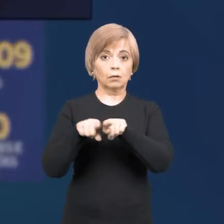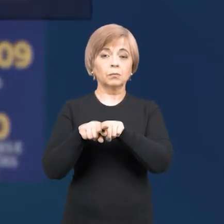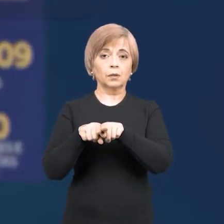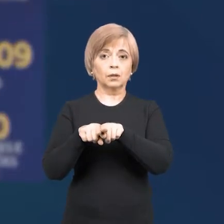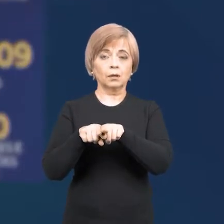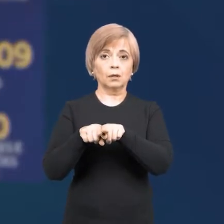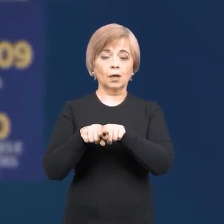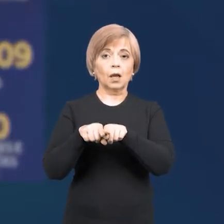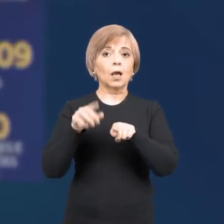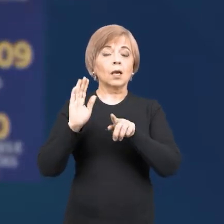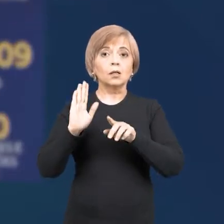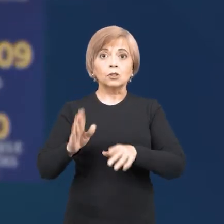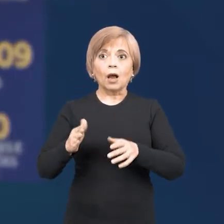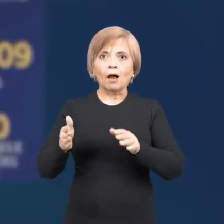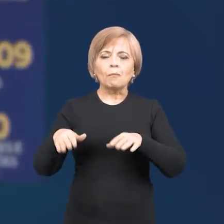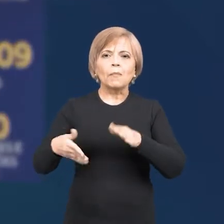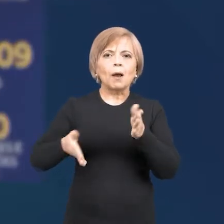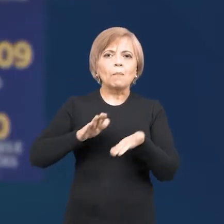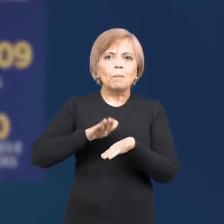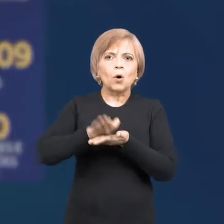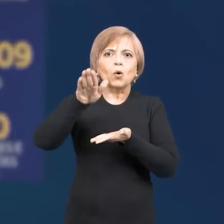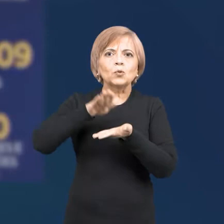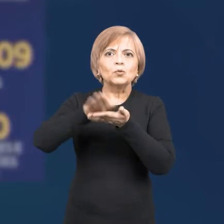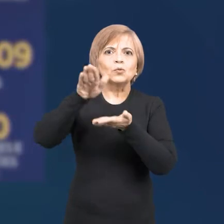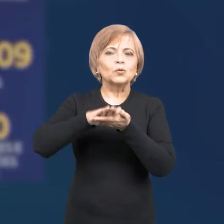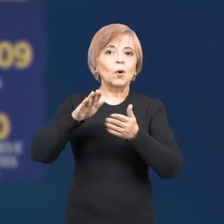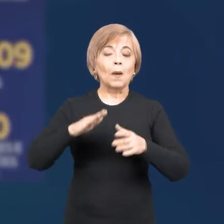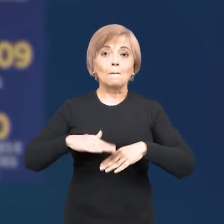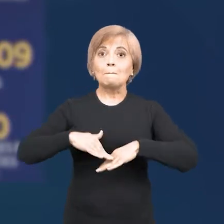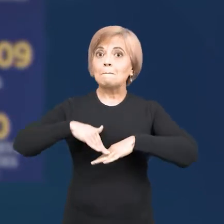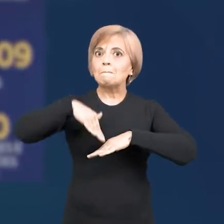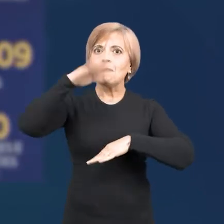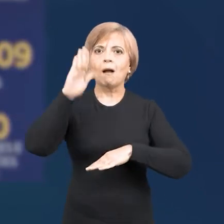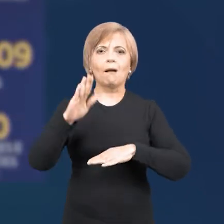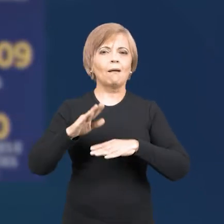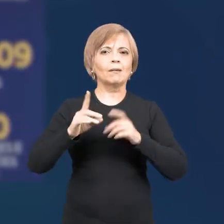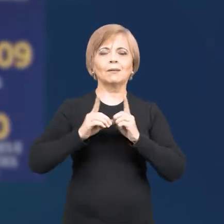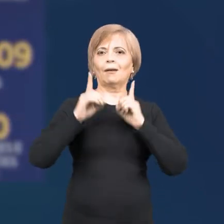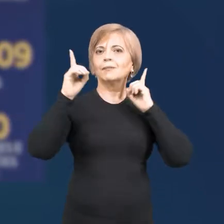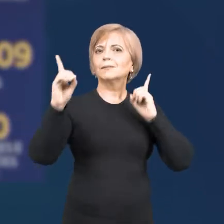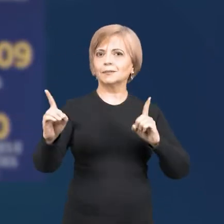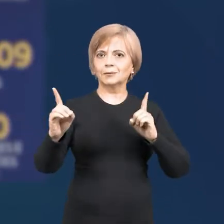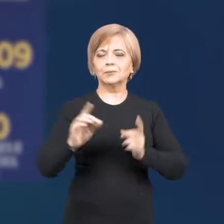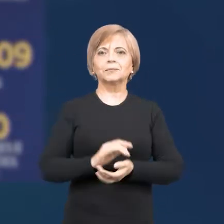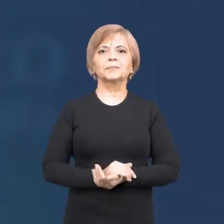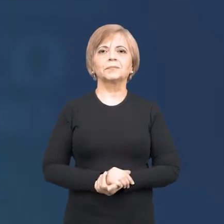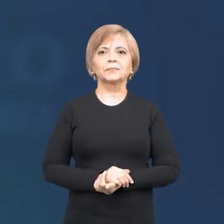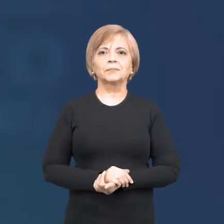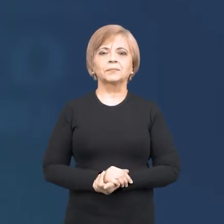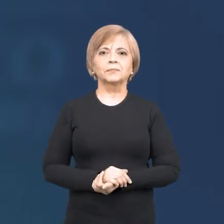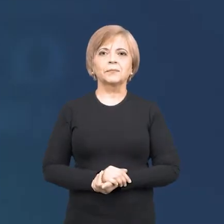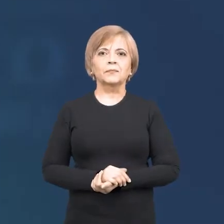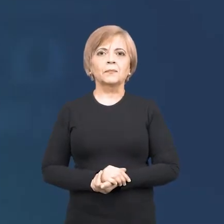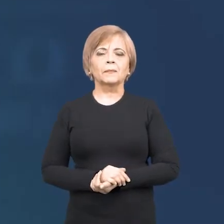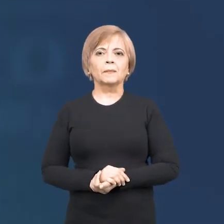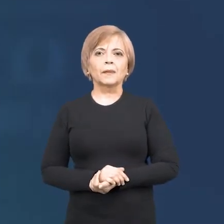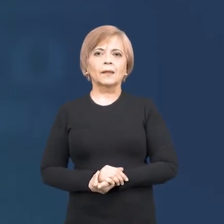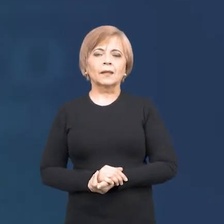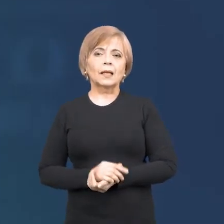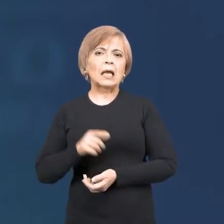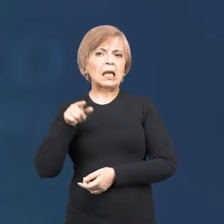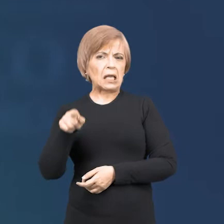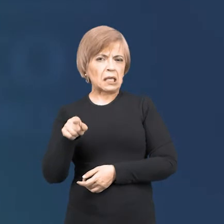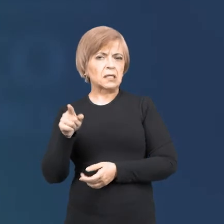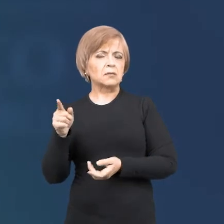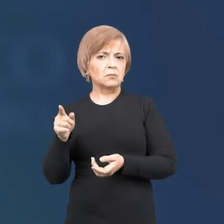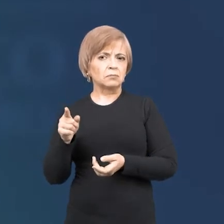inclusive, um aumento de produtividade nesse período de quarentena e teletrabalho. Esse